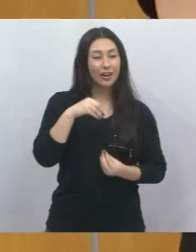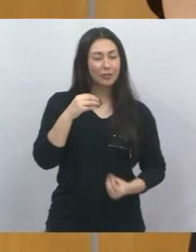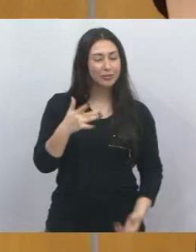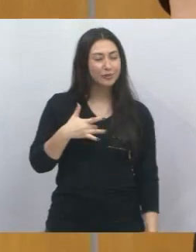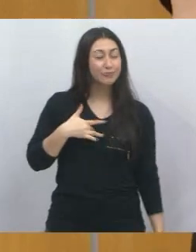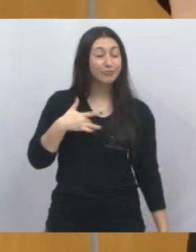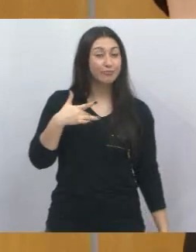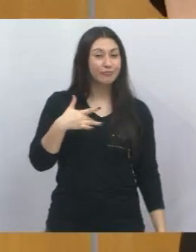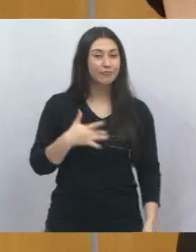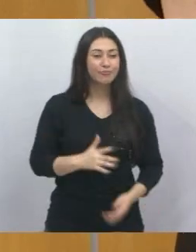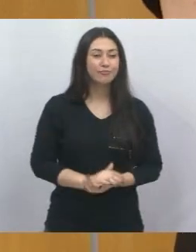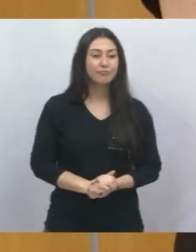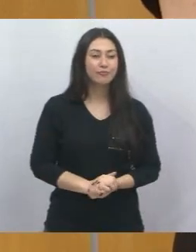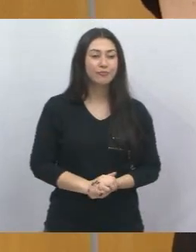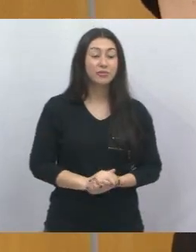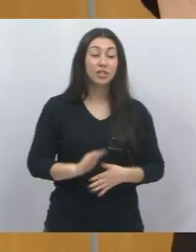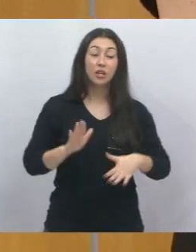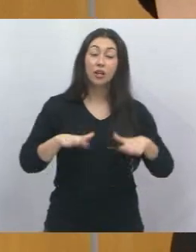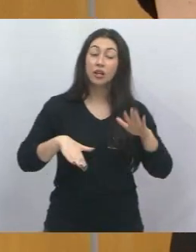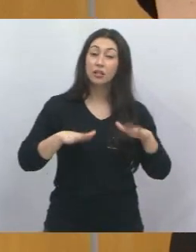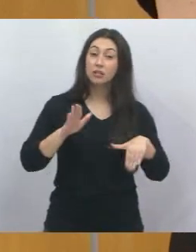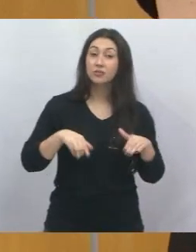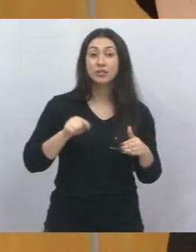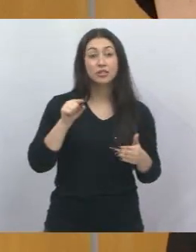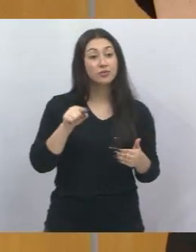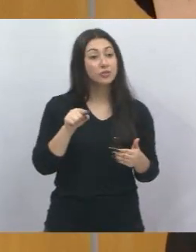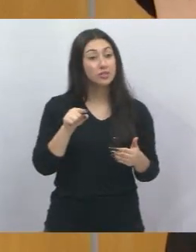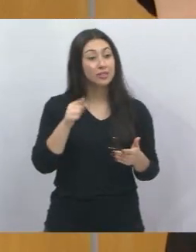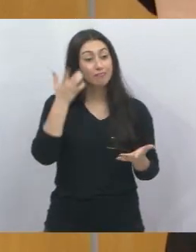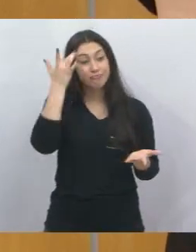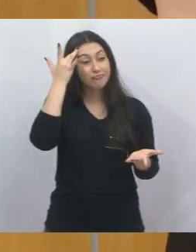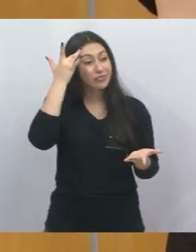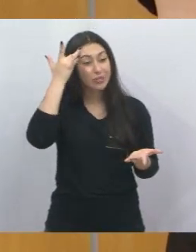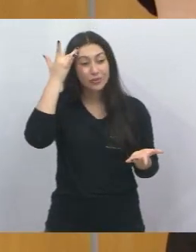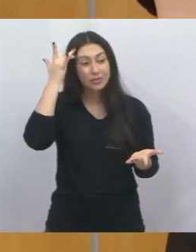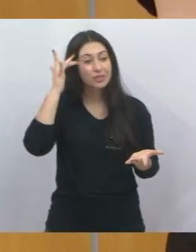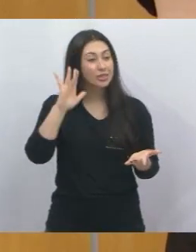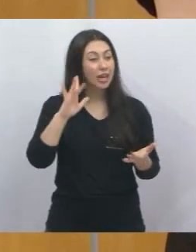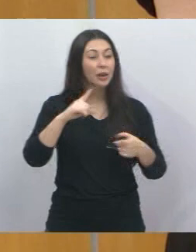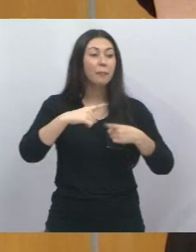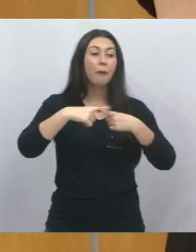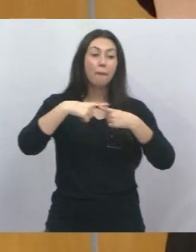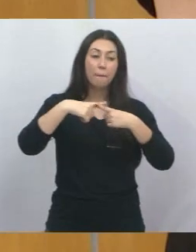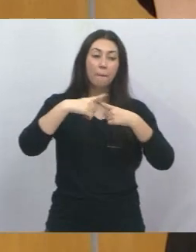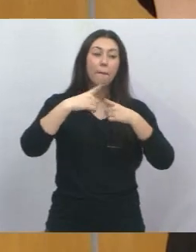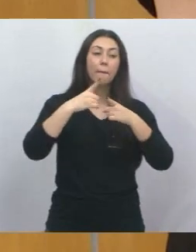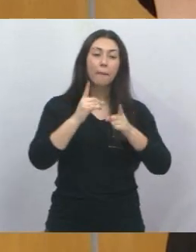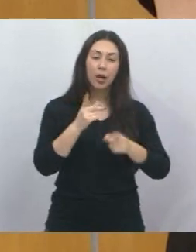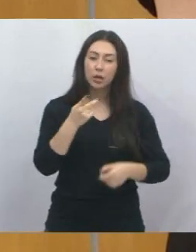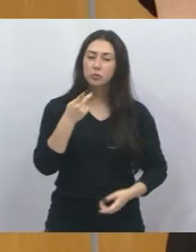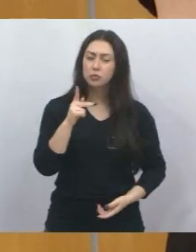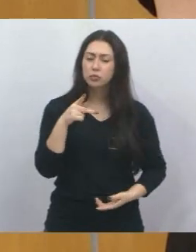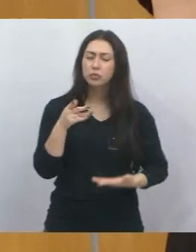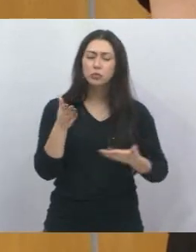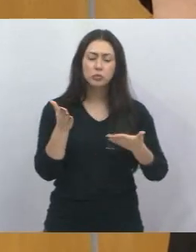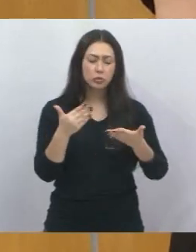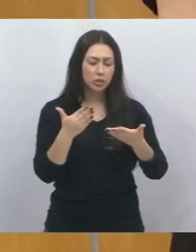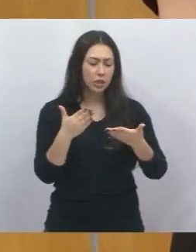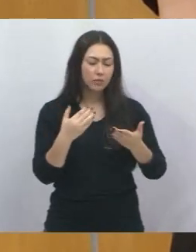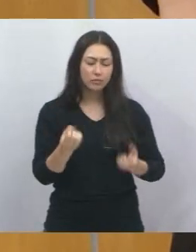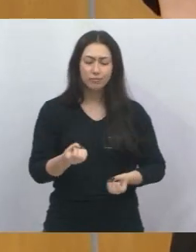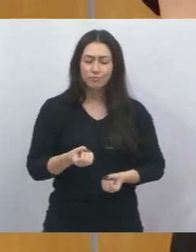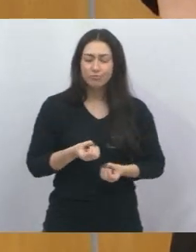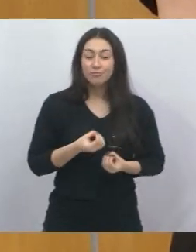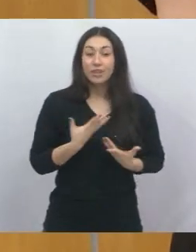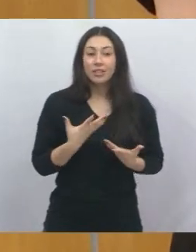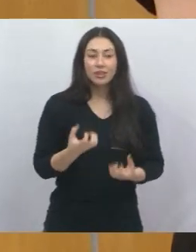humano. Talvez você não tenha dimensão de quanto os seus livros